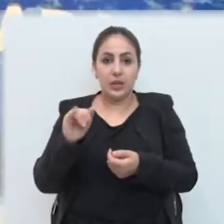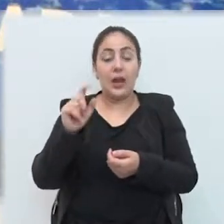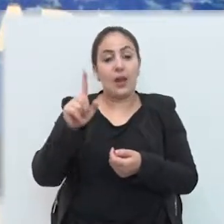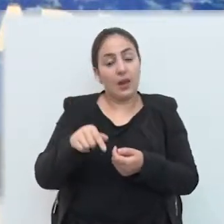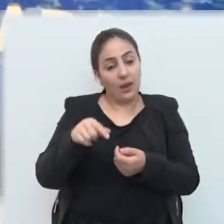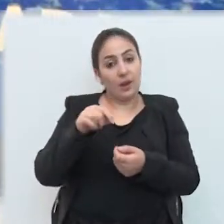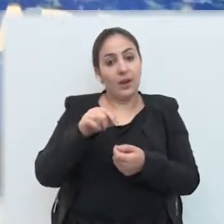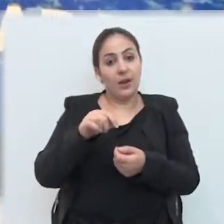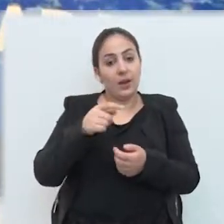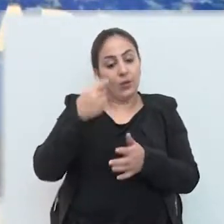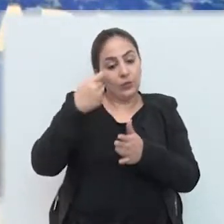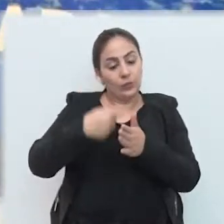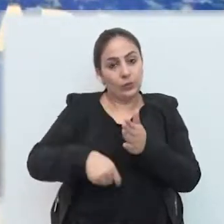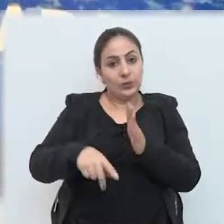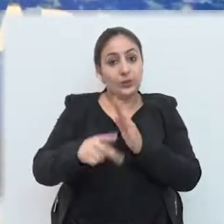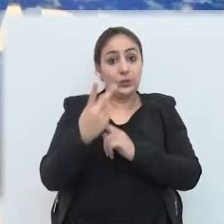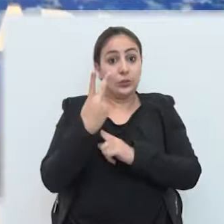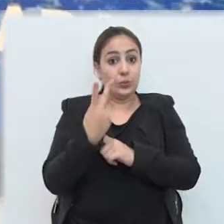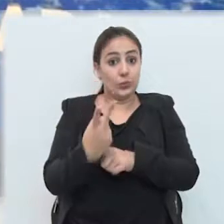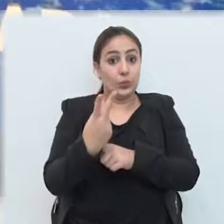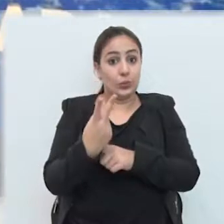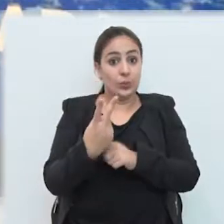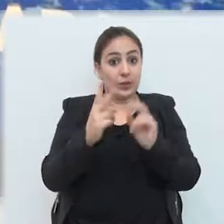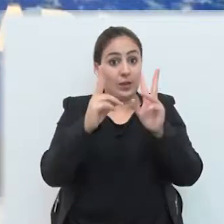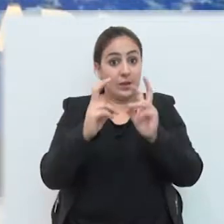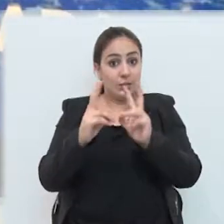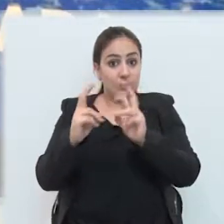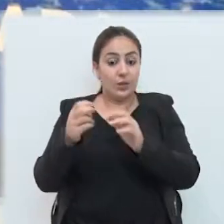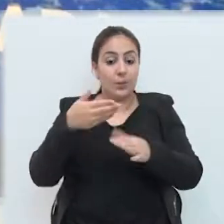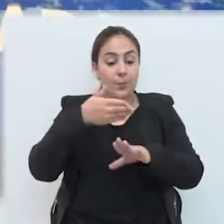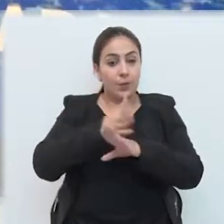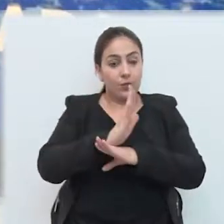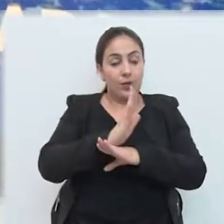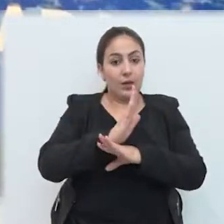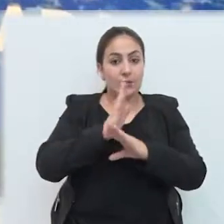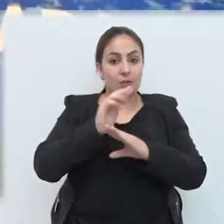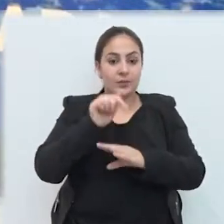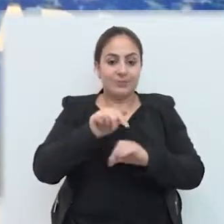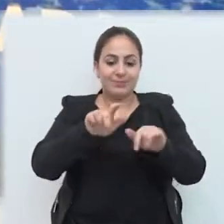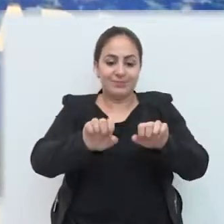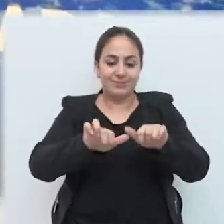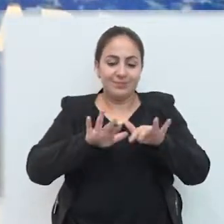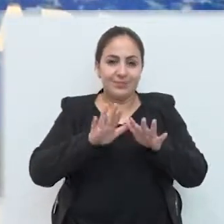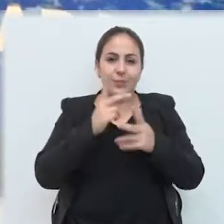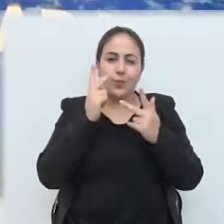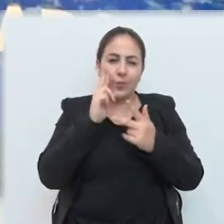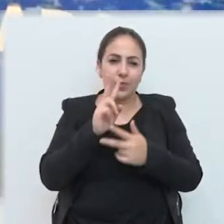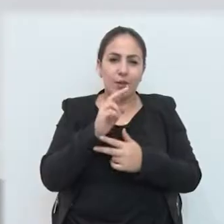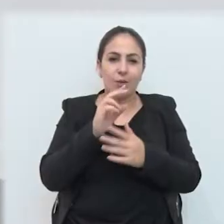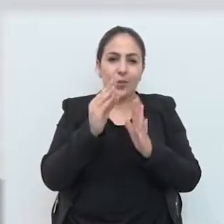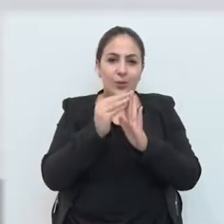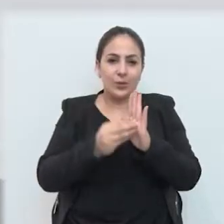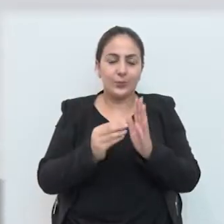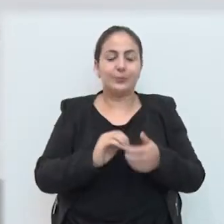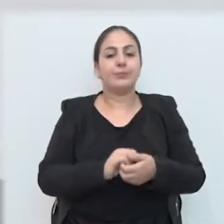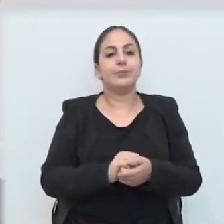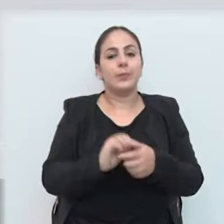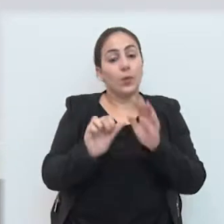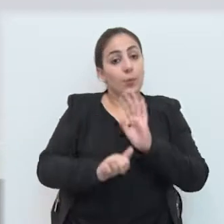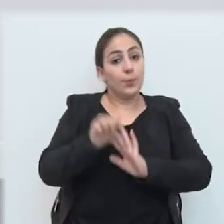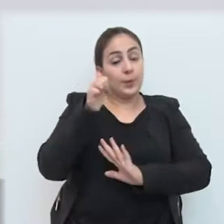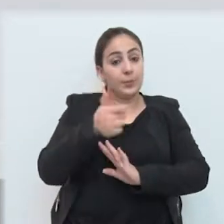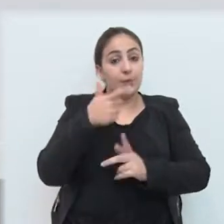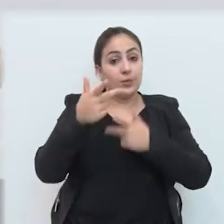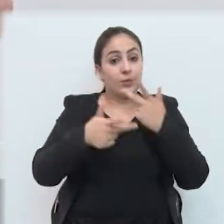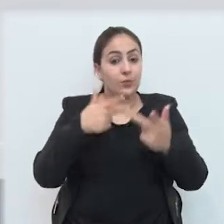matérias aprovadas nesta mesma sessão plenária. Vamos conhecer agora o conteúdo dos textos. O primeiro